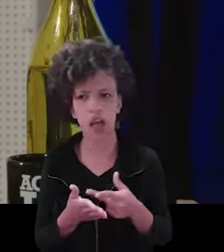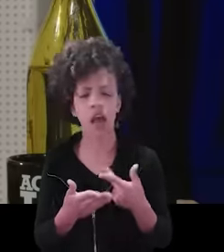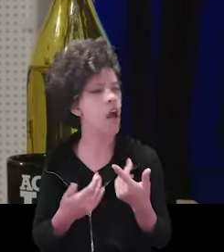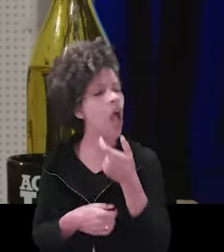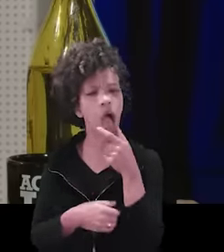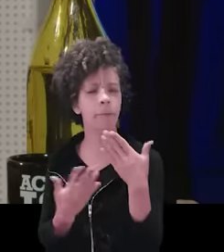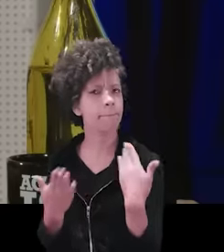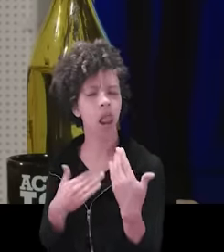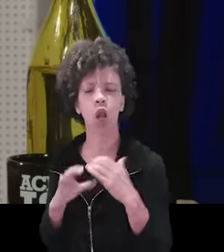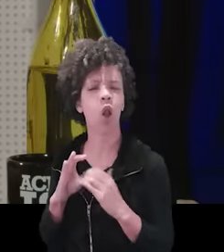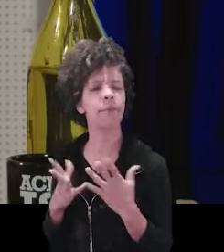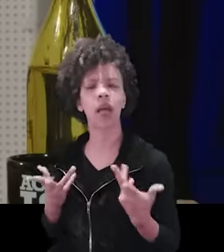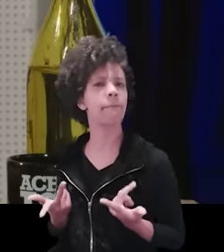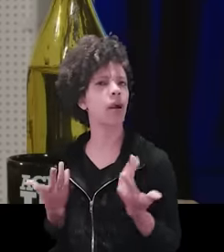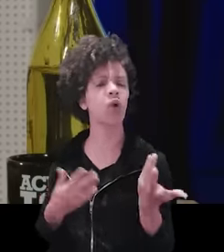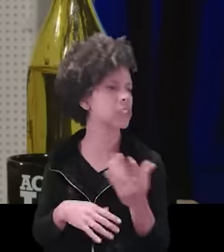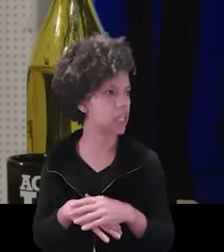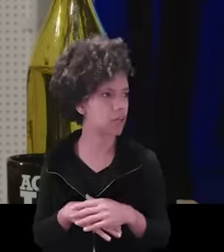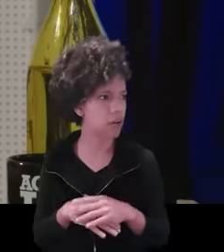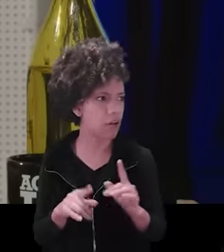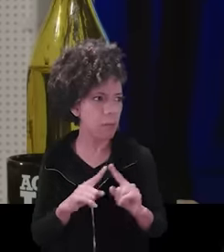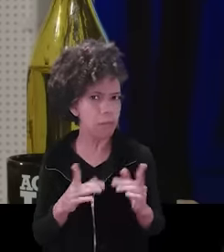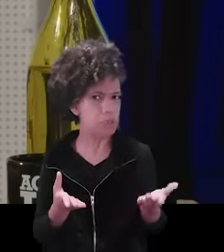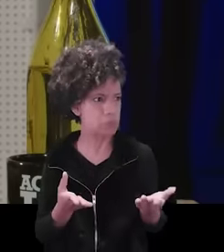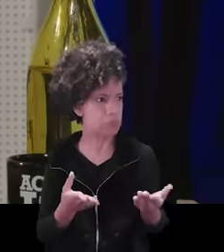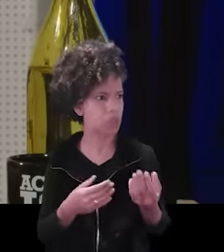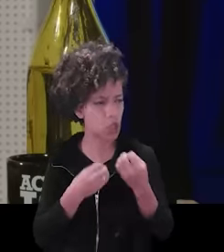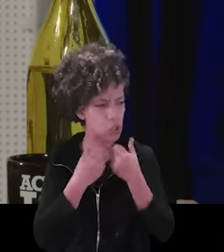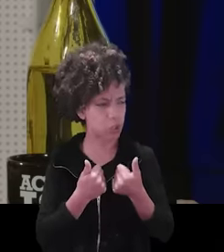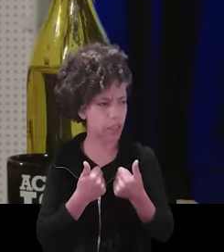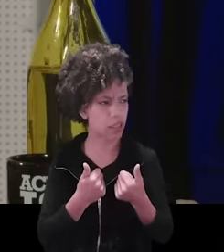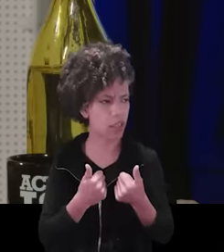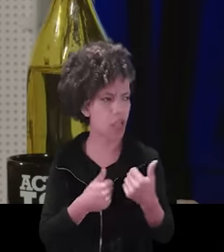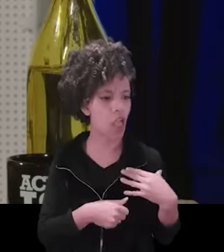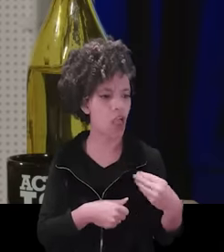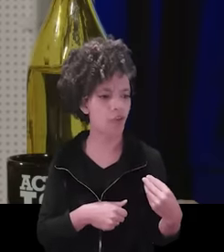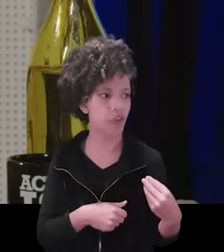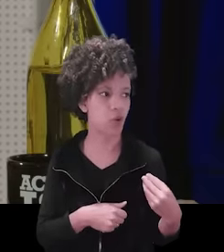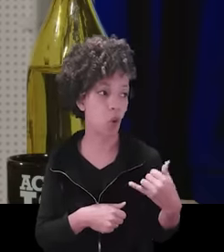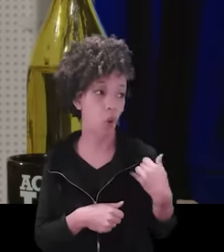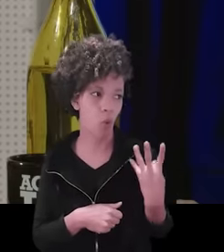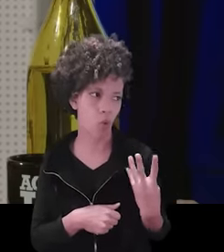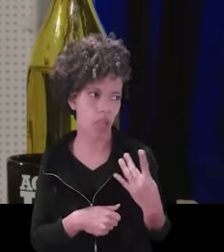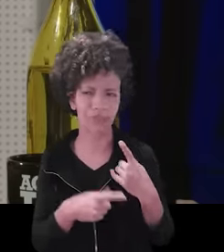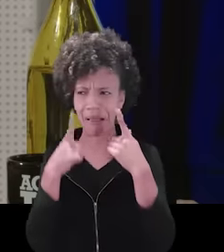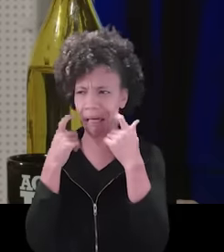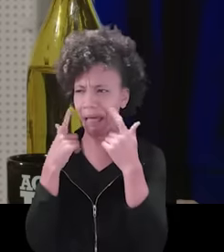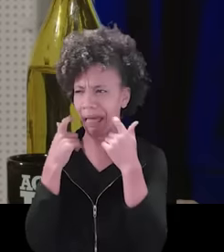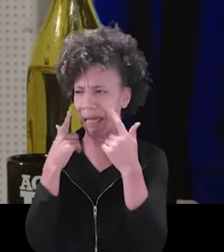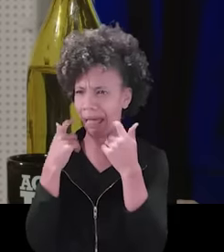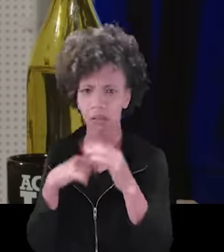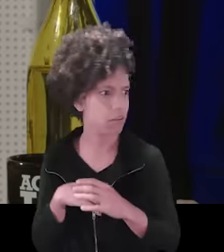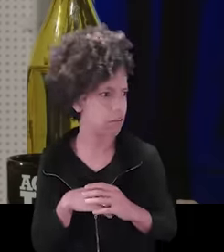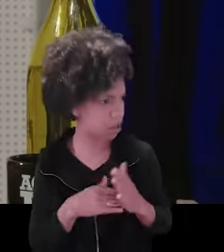mesmo que eu tava super falando com ele e o cara falando comigo tal e eu né tá tudo bem e o meu filho do lado quatro anos